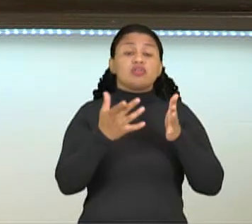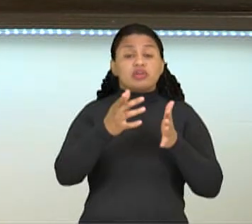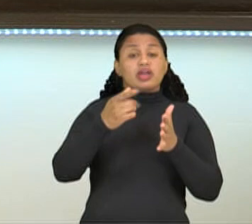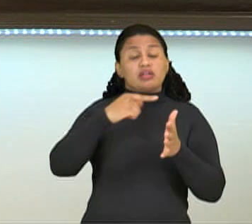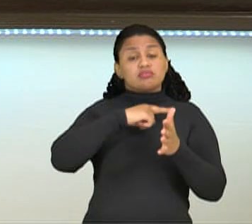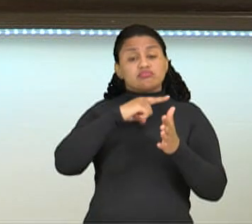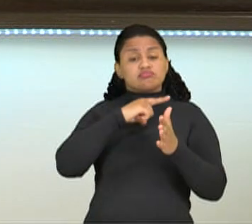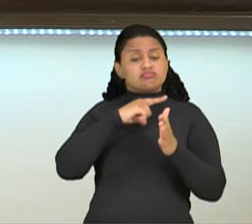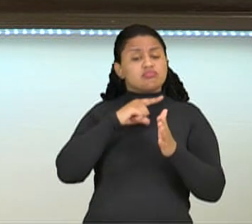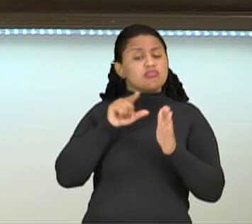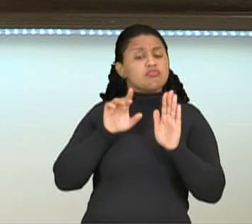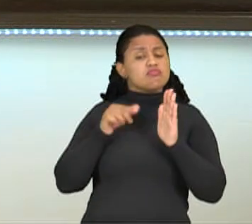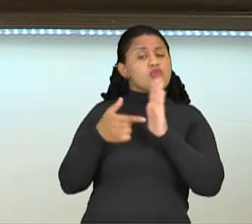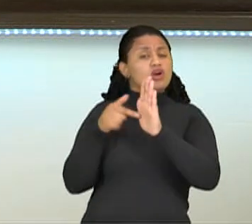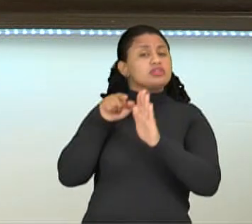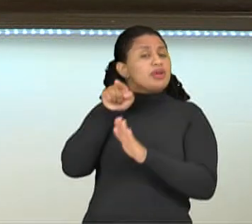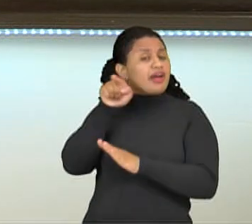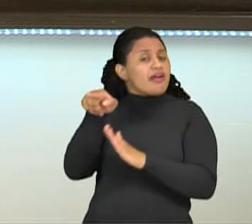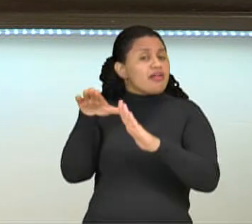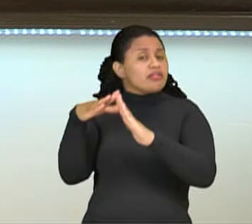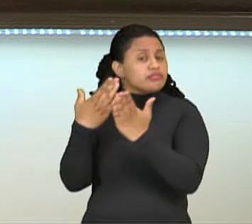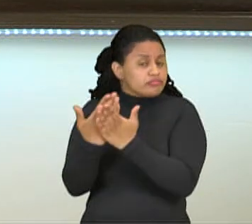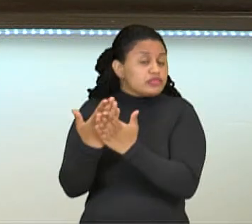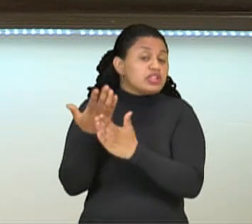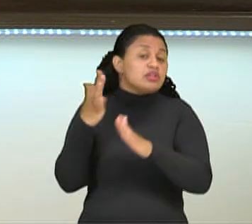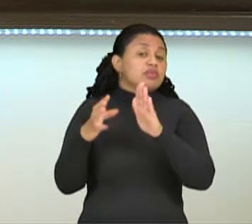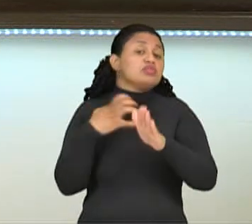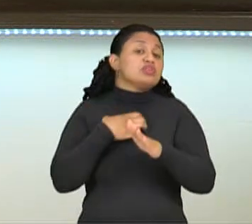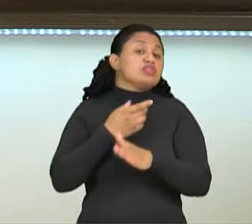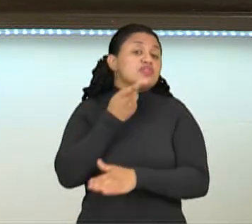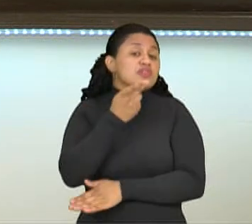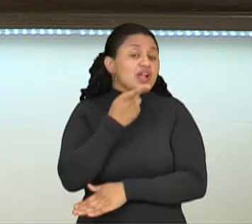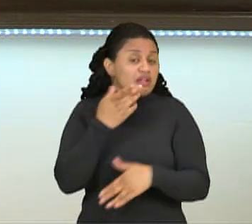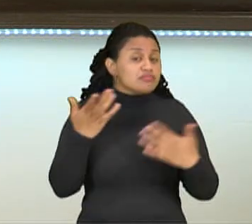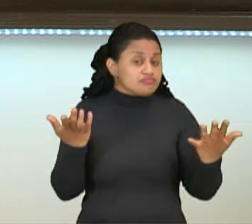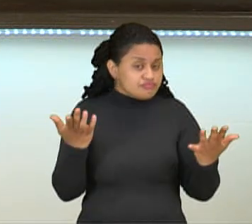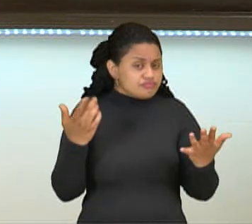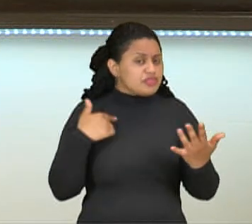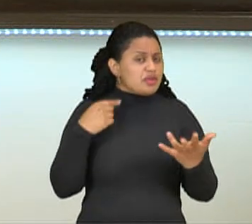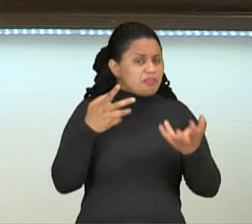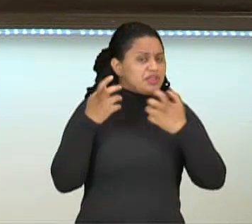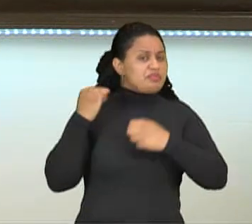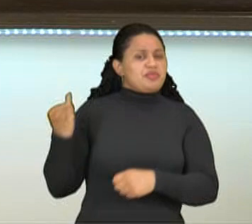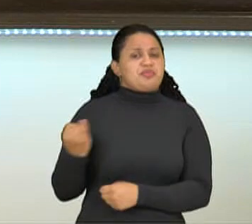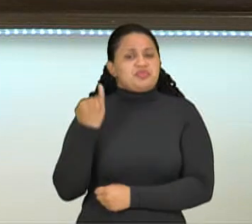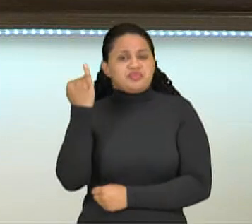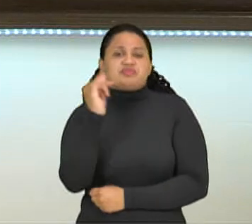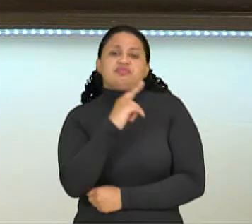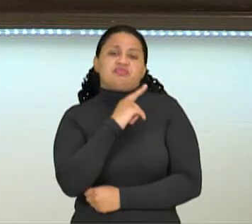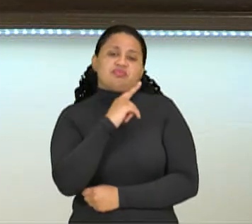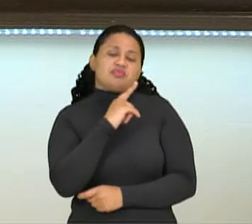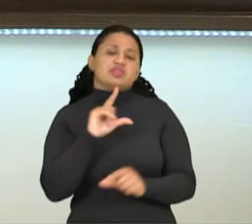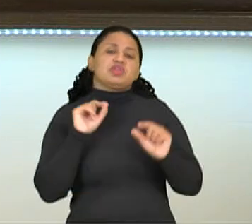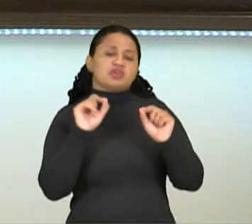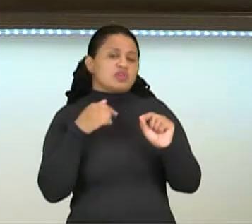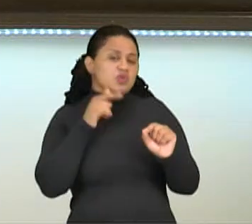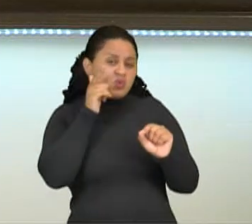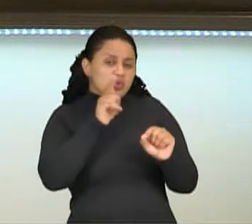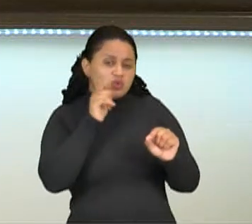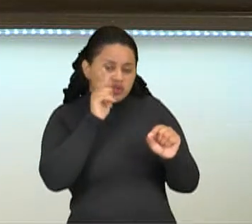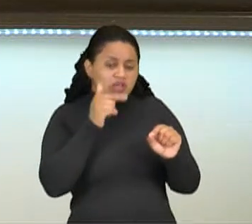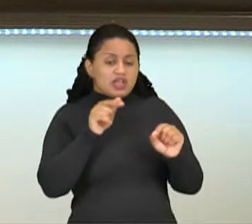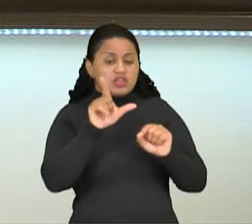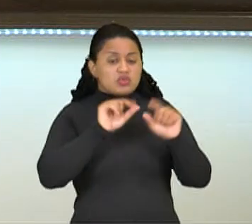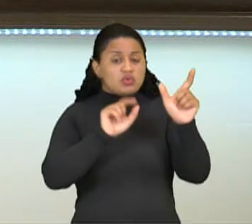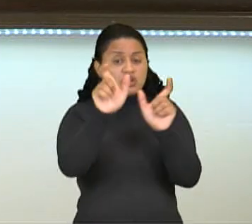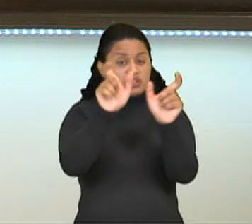destaque especial ali, por meio das palavras. Você entendeu a importância de conseguir usar as